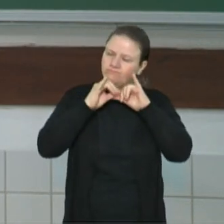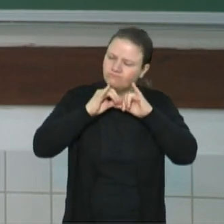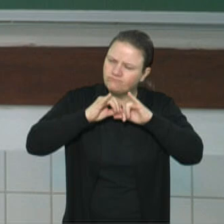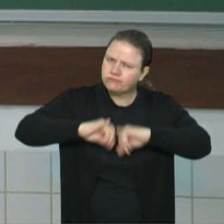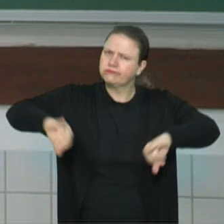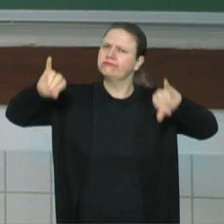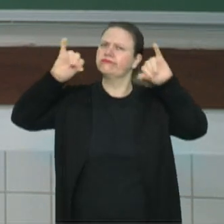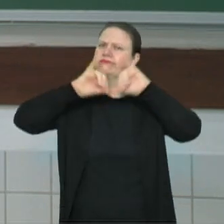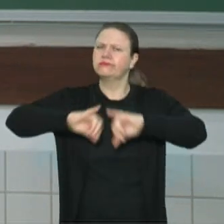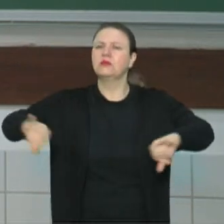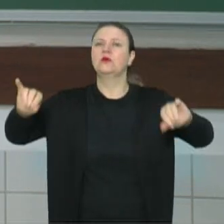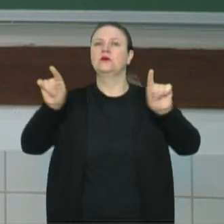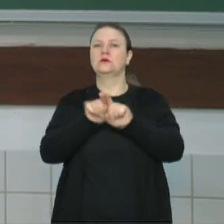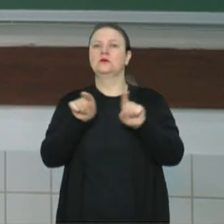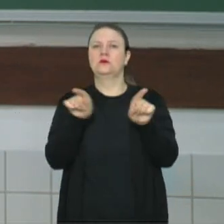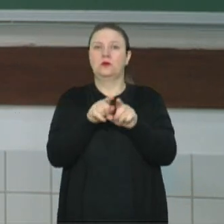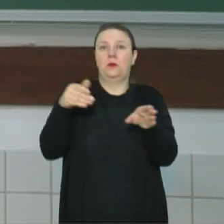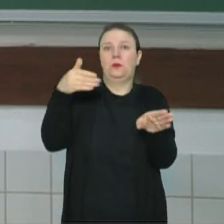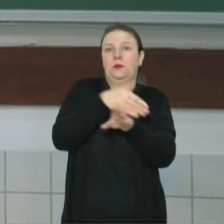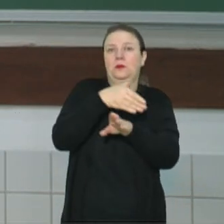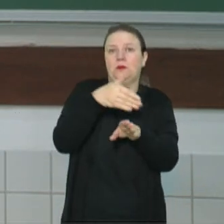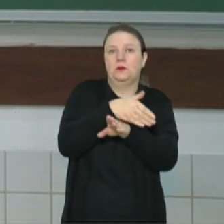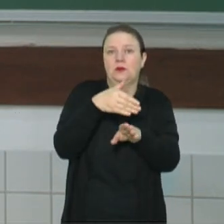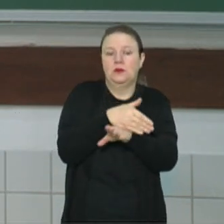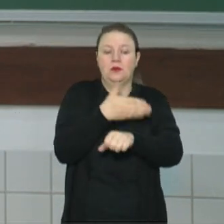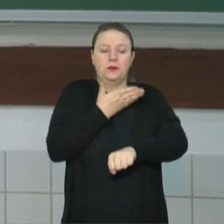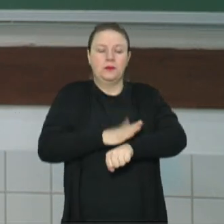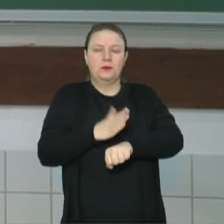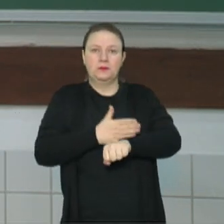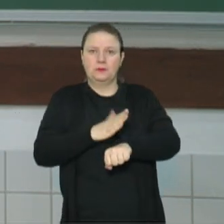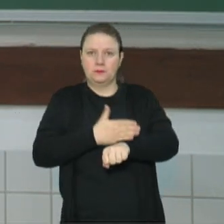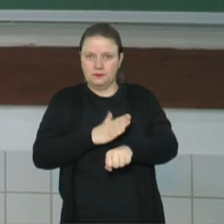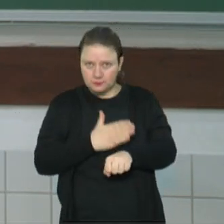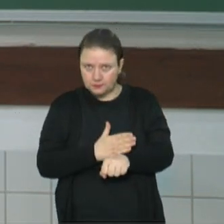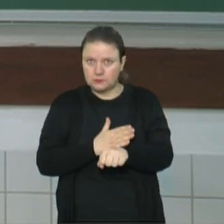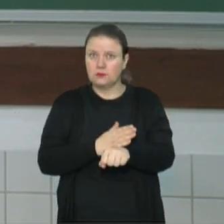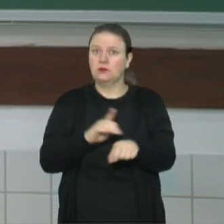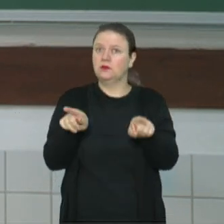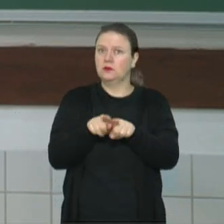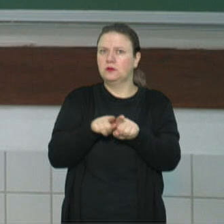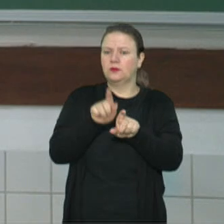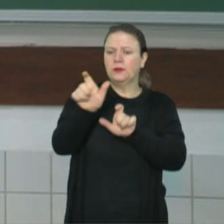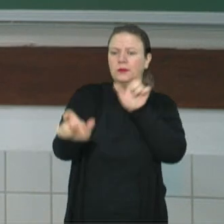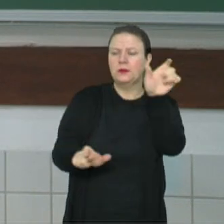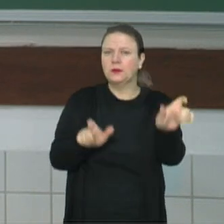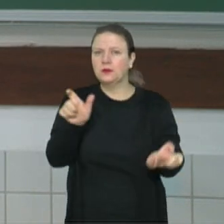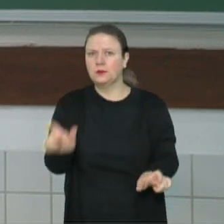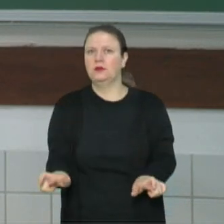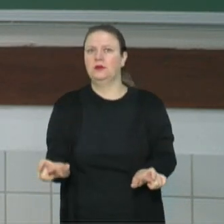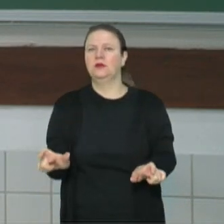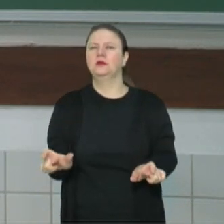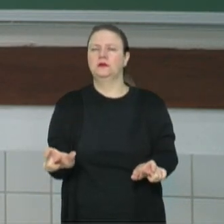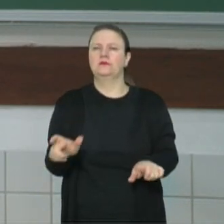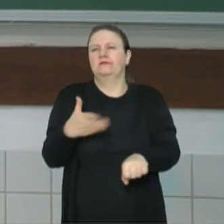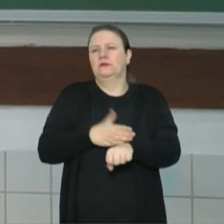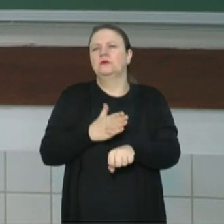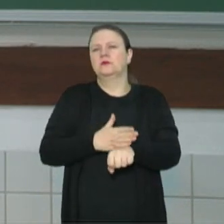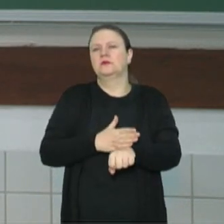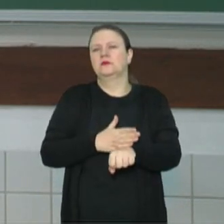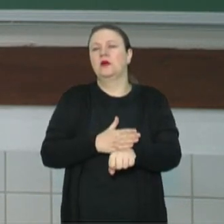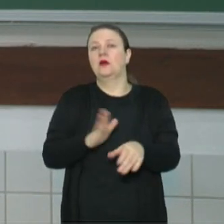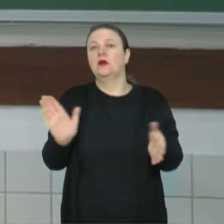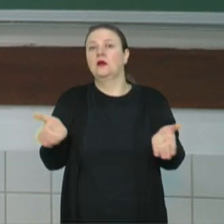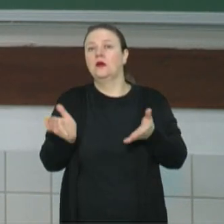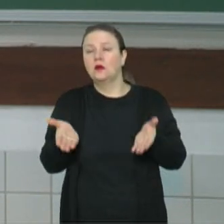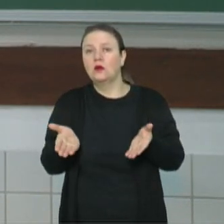grande participação, a prática das pessoas. Estão fazendo essas lutas. Então começamos hoje com a